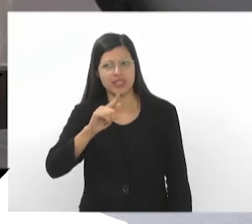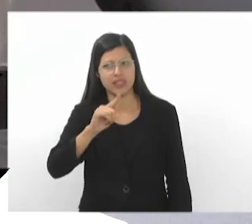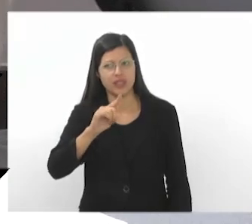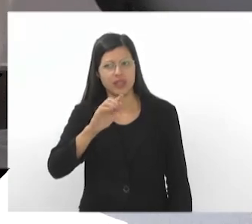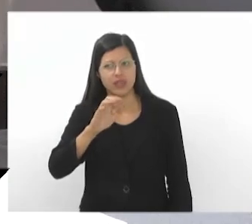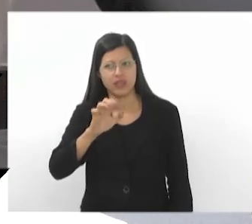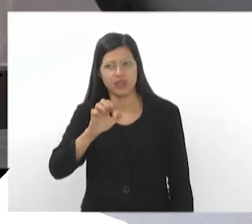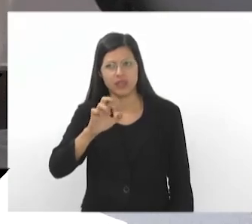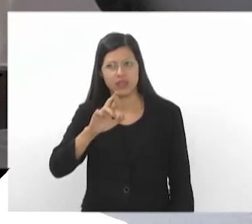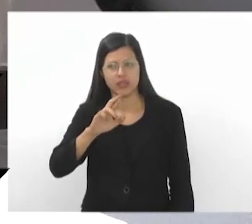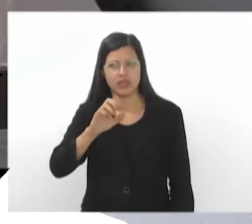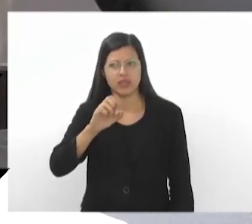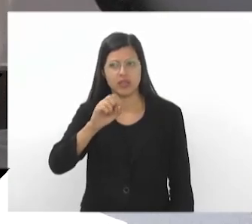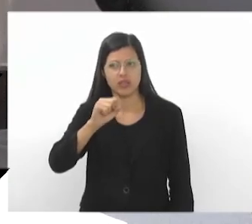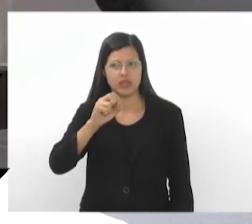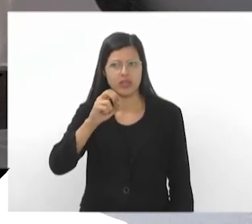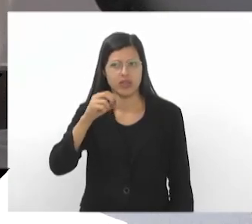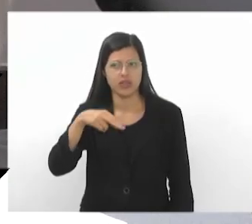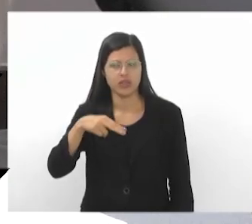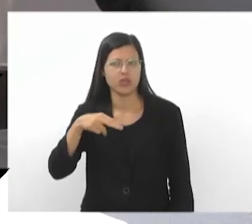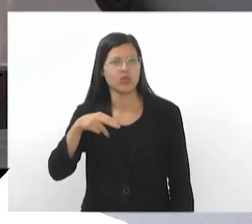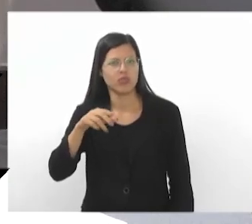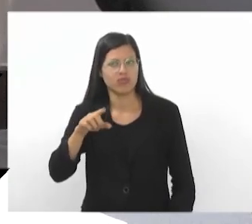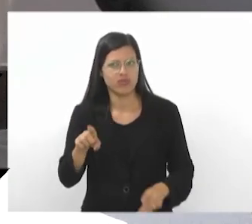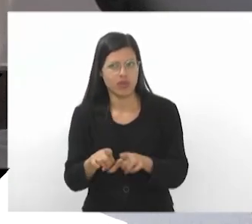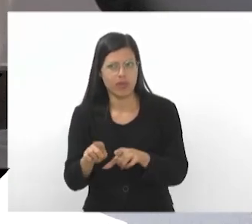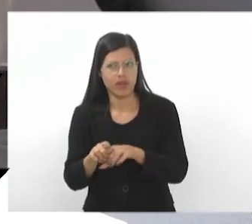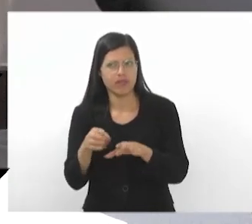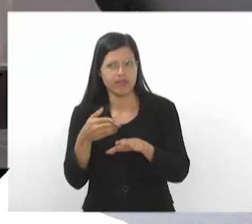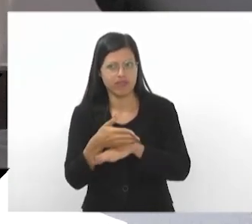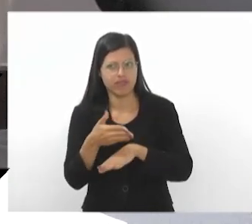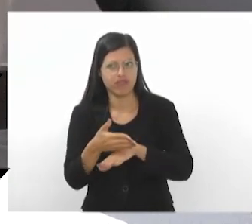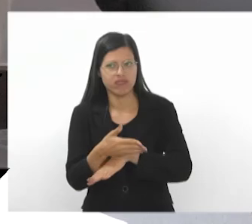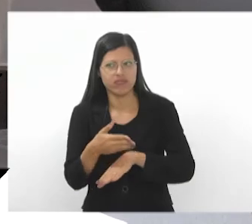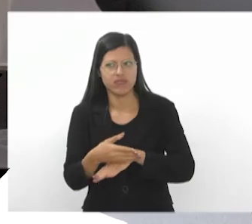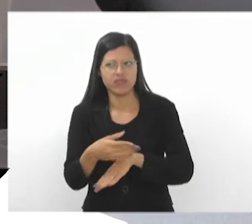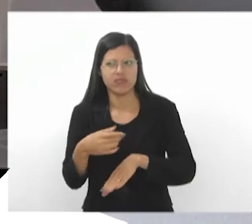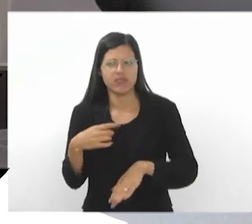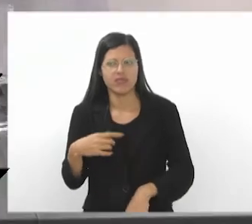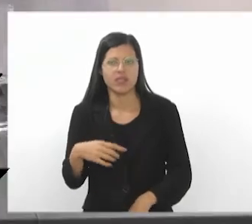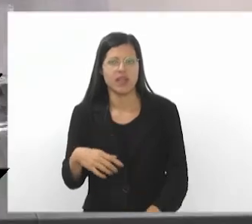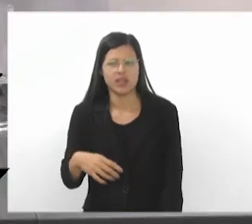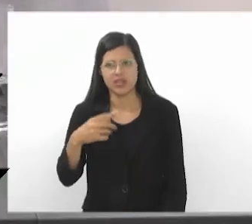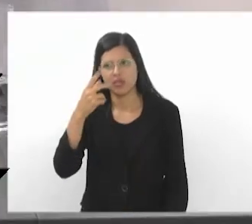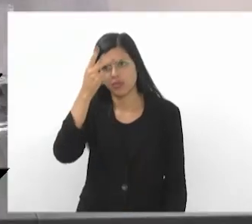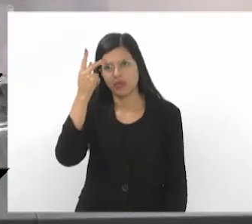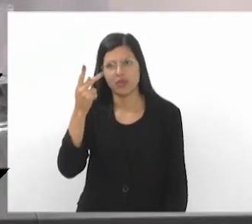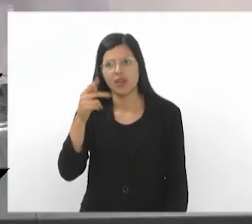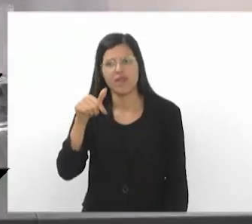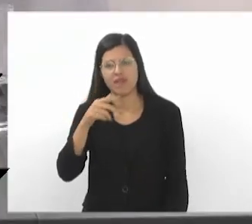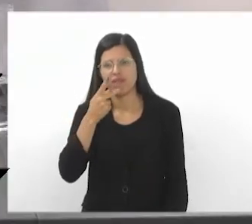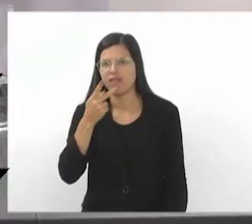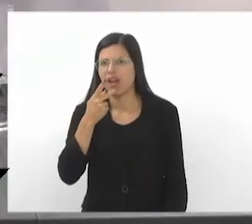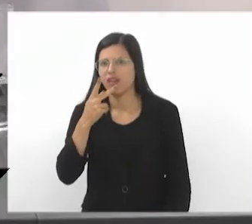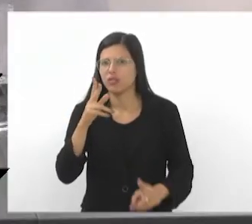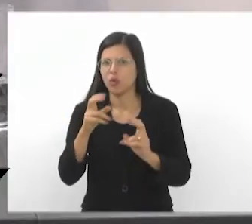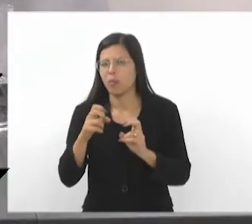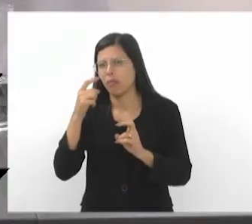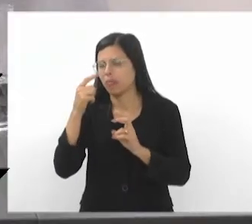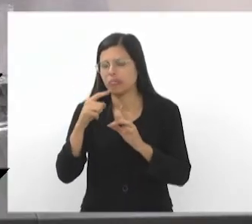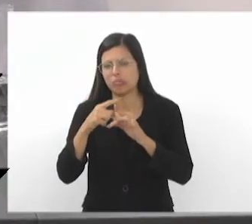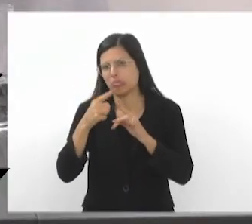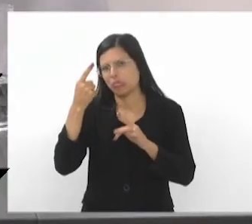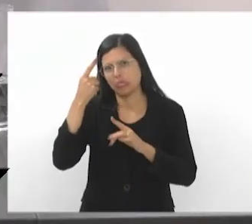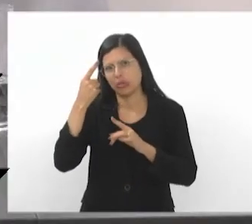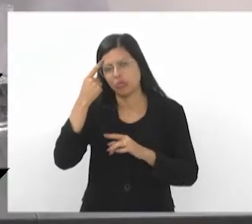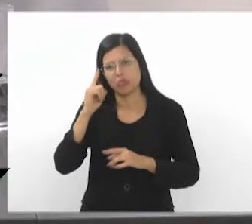Isso eu arguo. Eu também tenho dúvida. Ele tem muita referência no Canto do Rio, É. fala muito do Canto do Rio, mas eu tenho dúvida se ele chegou a jogar